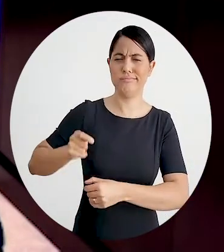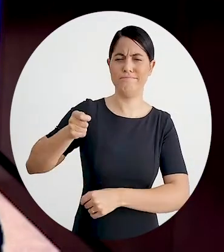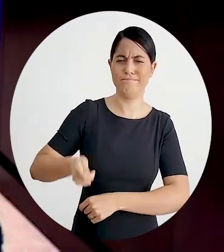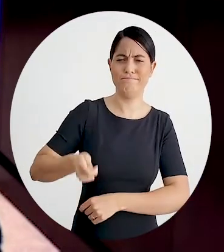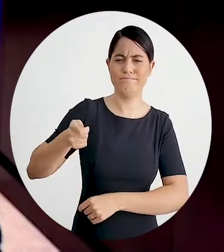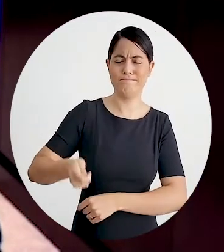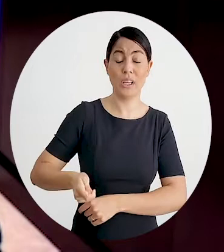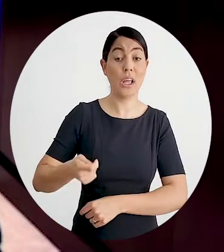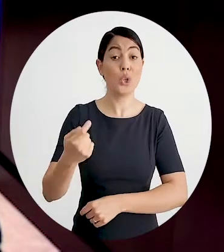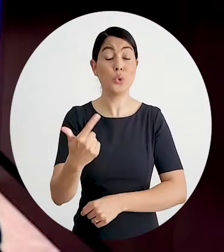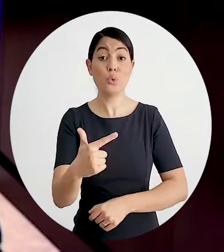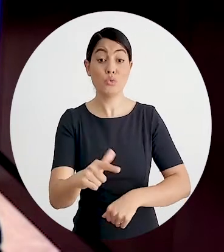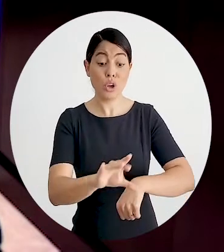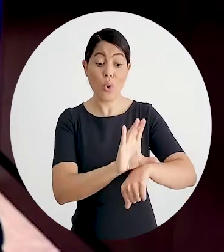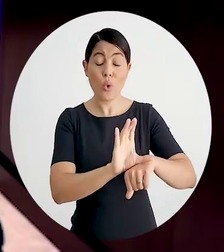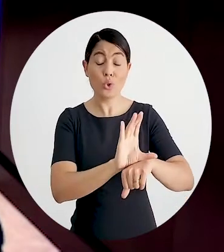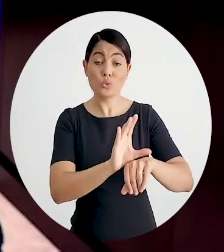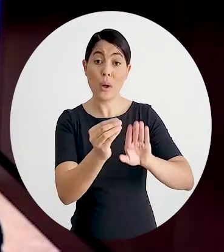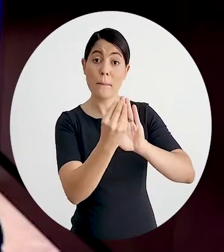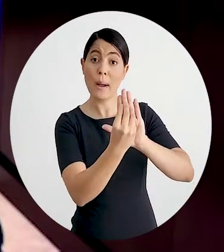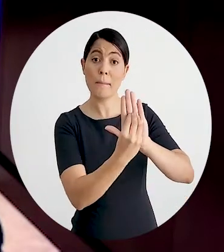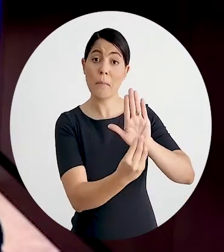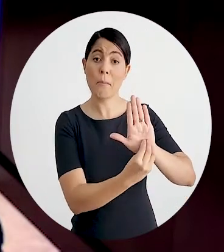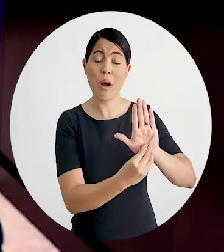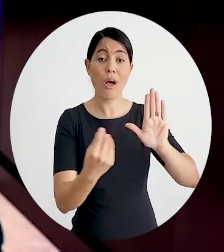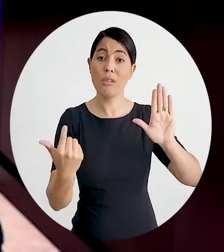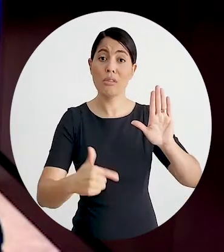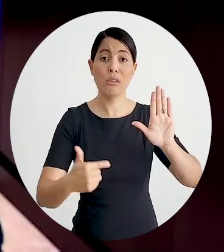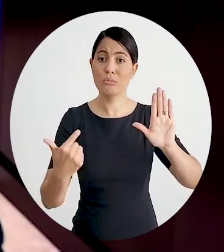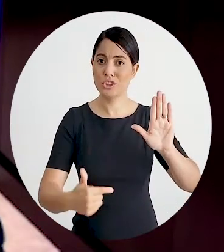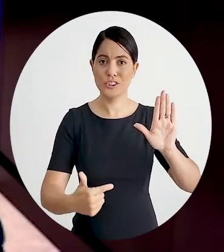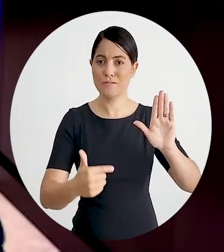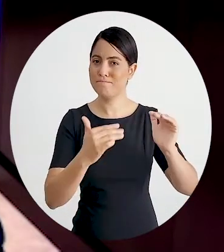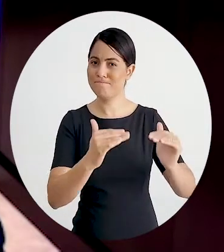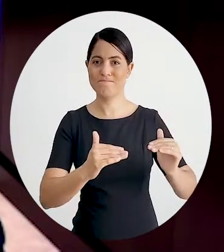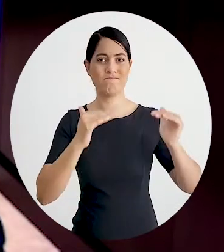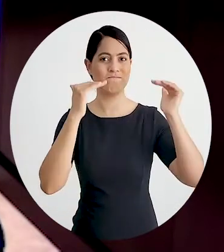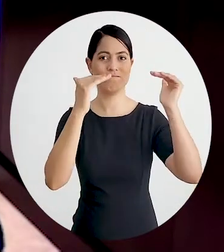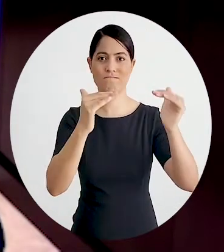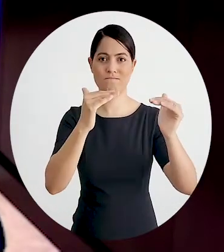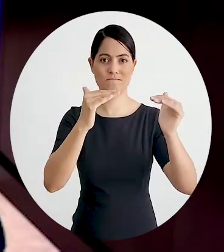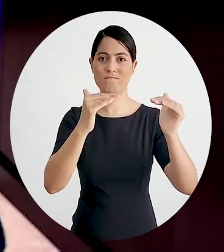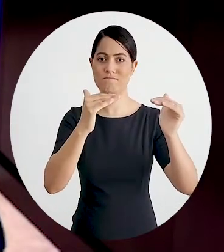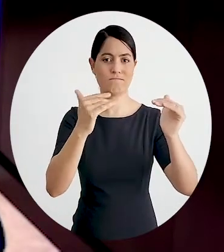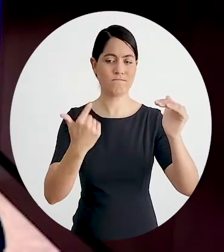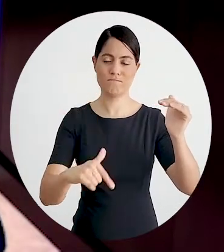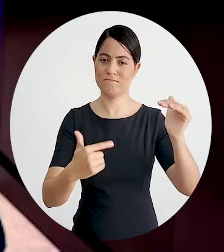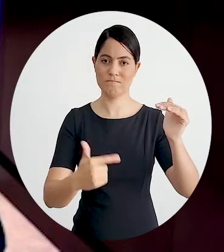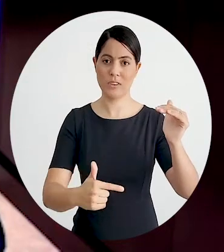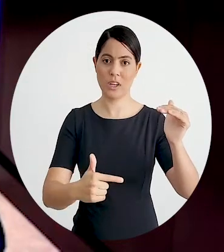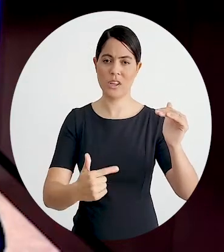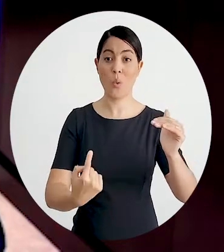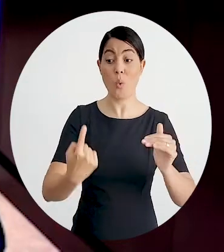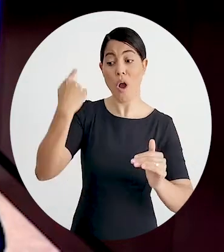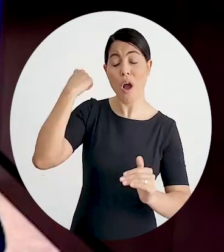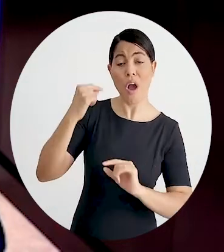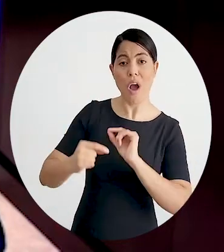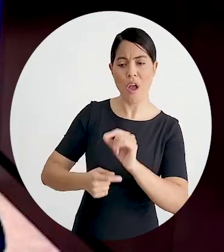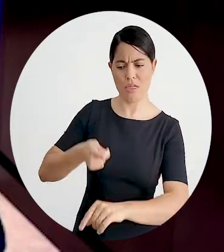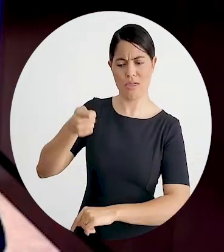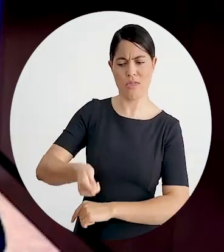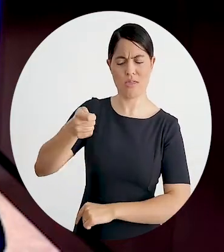na Constituição a sua fidelidade maior, né? Um regime